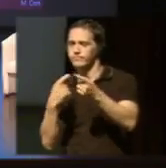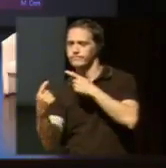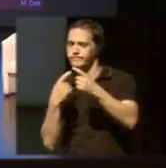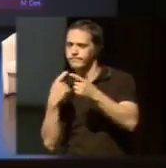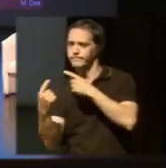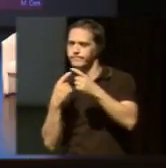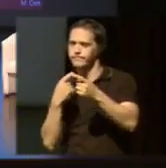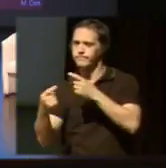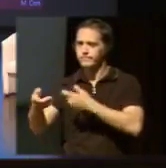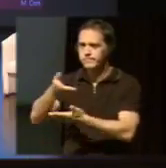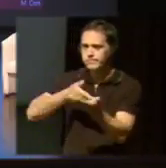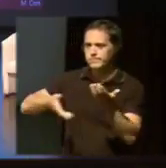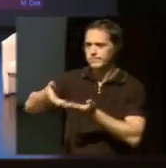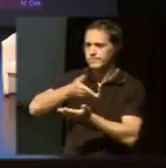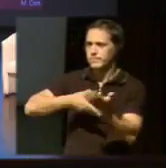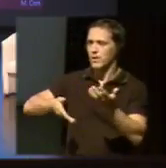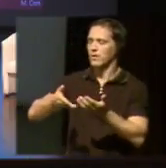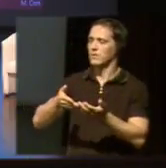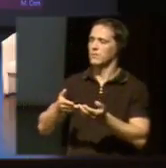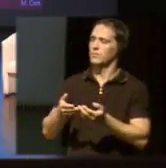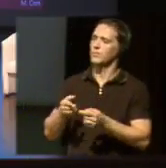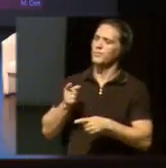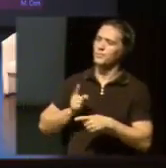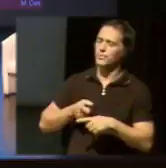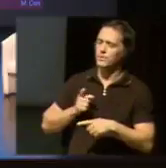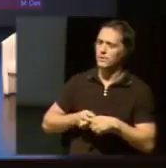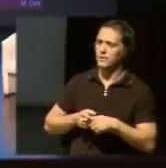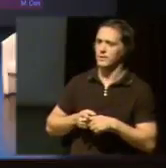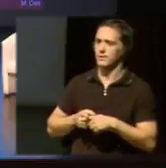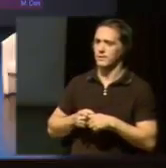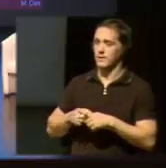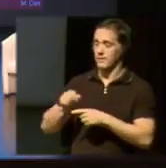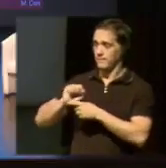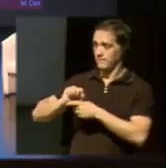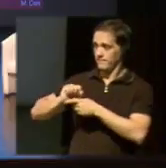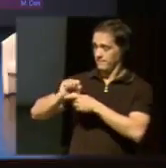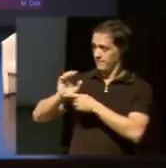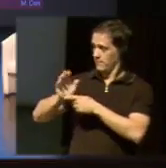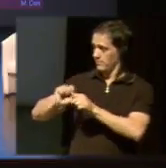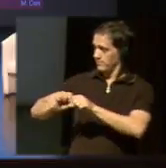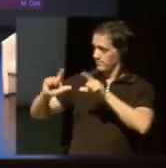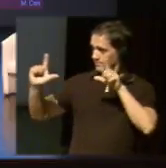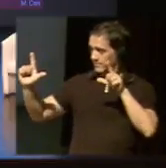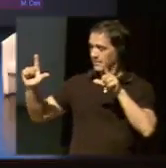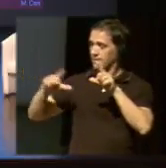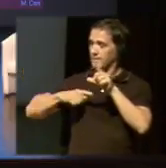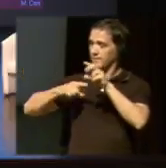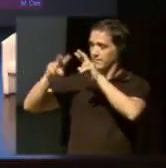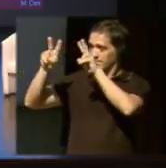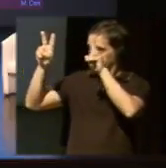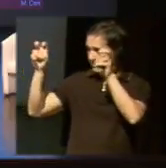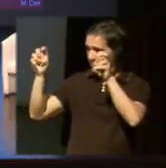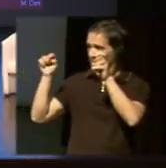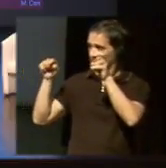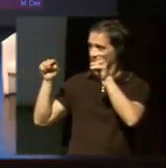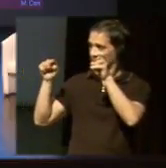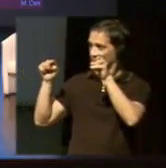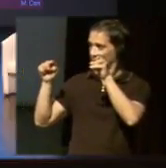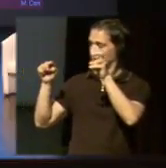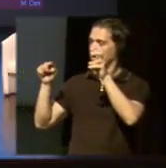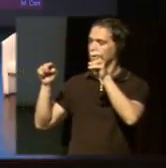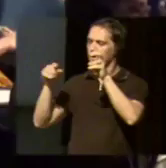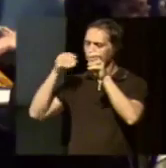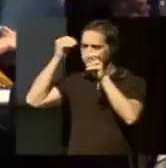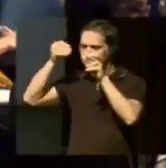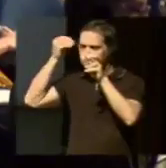isso conseguimos fazer, porque em cada filme, que tem uma certa temática, colocamos um expert ao